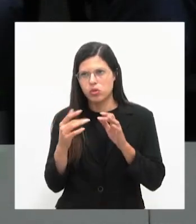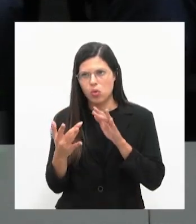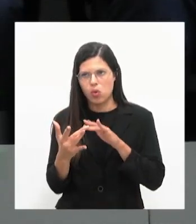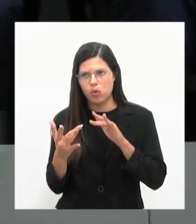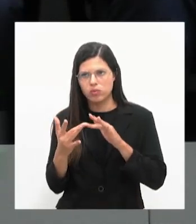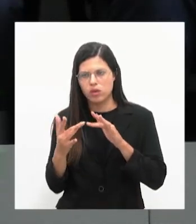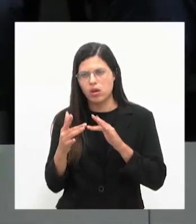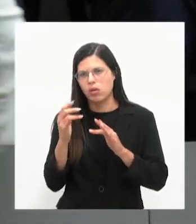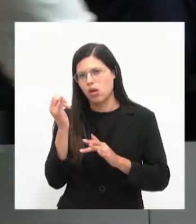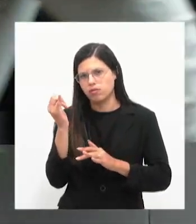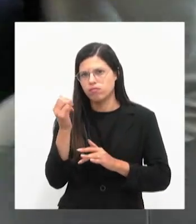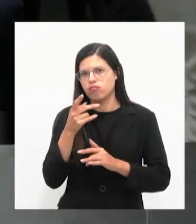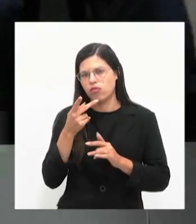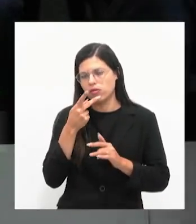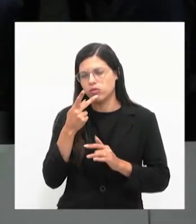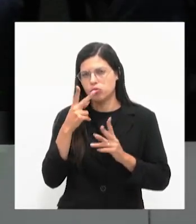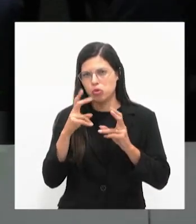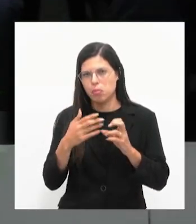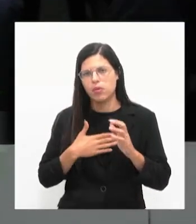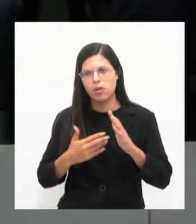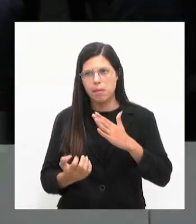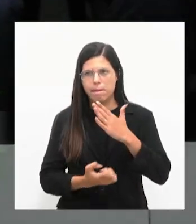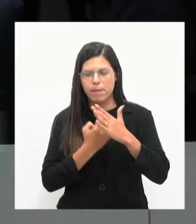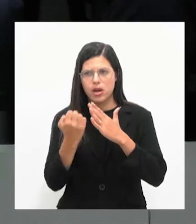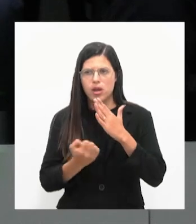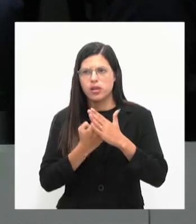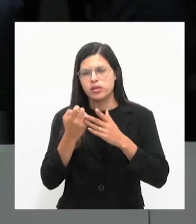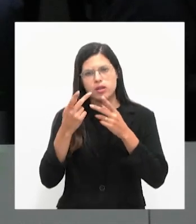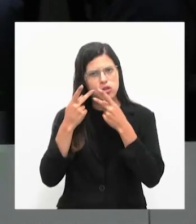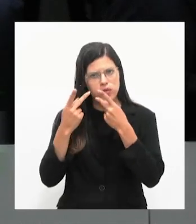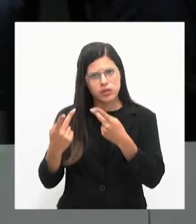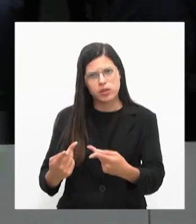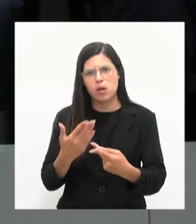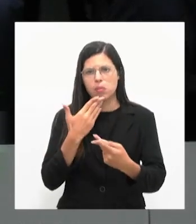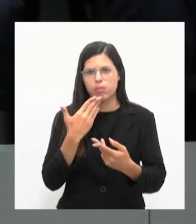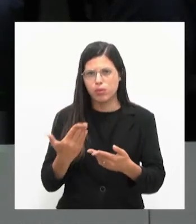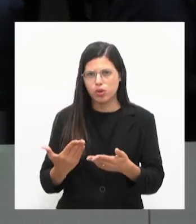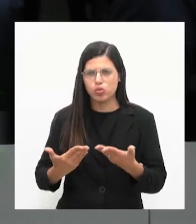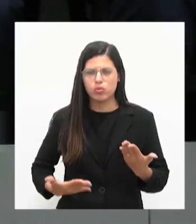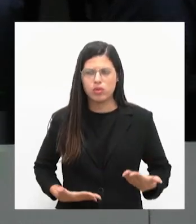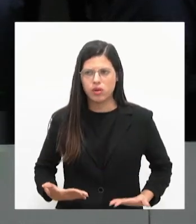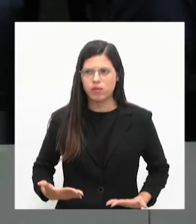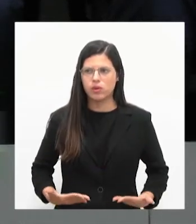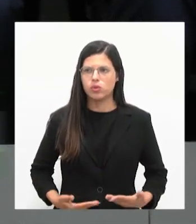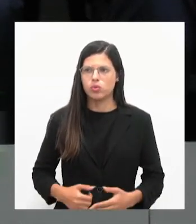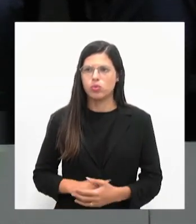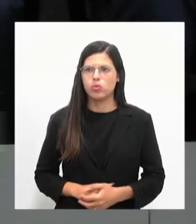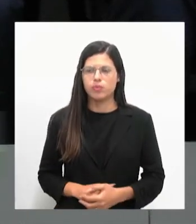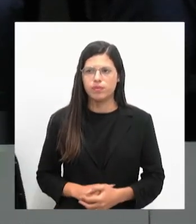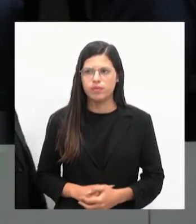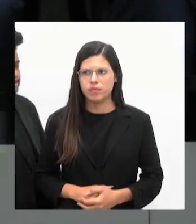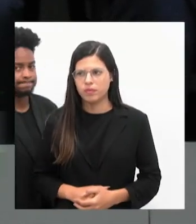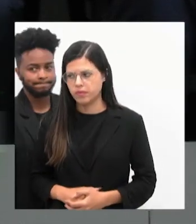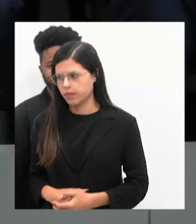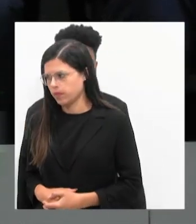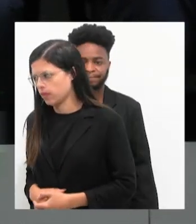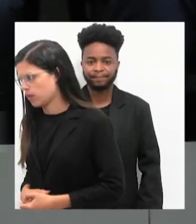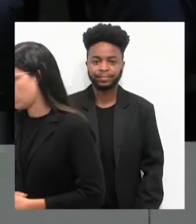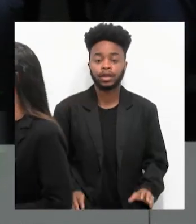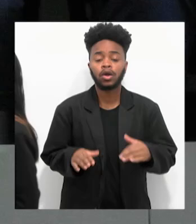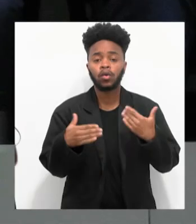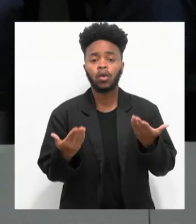informou da minha empresa e estiveram na minha empresa lá para solicitar os serviços. E qual foi a proposta que eles fizeram ao